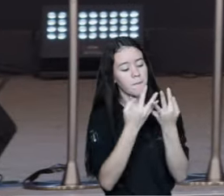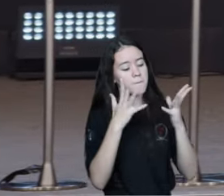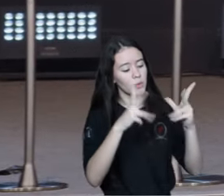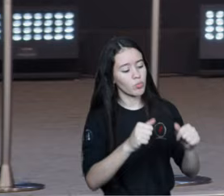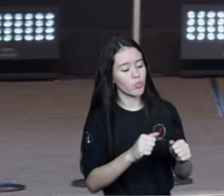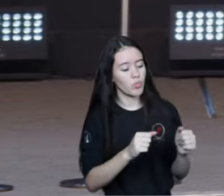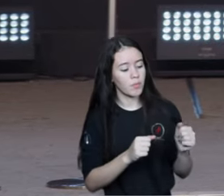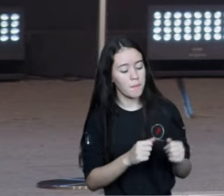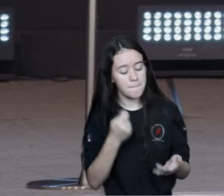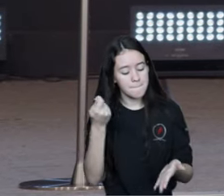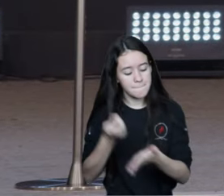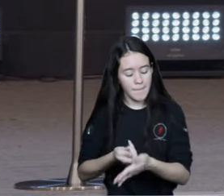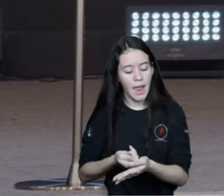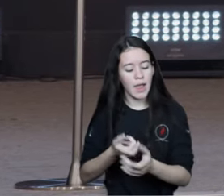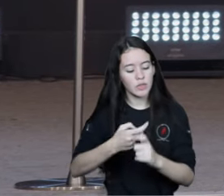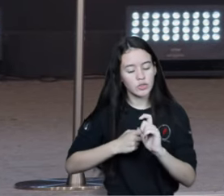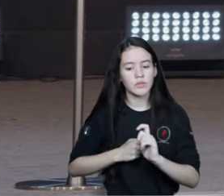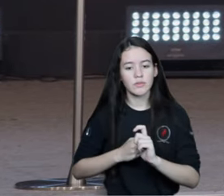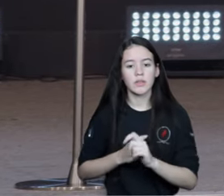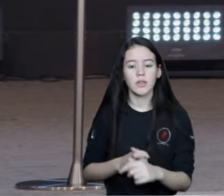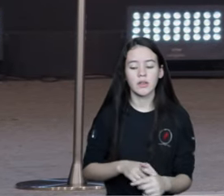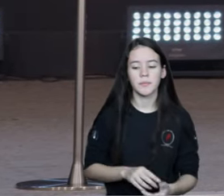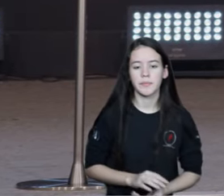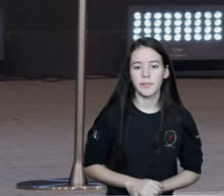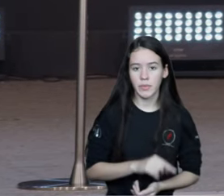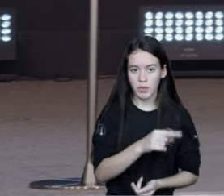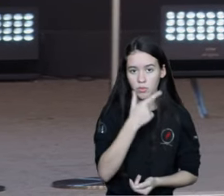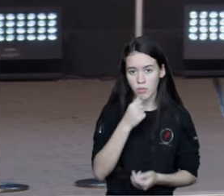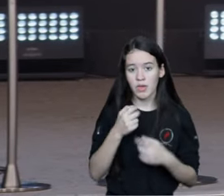todo mundo para vender para pagar dívida ele clama